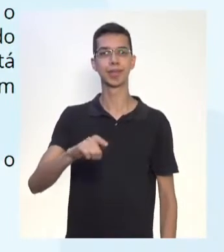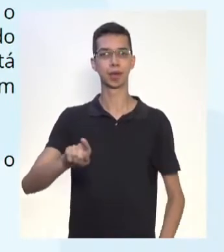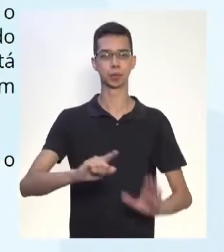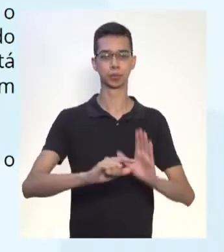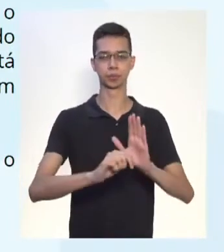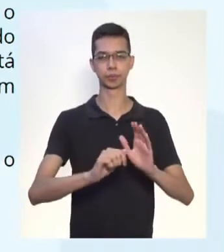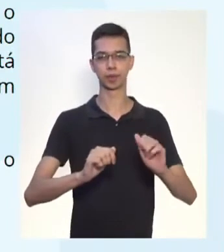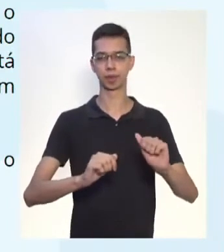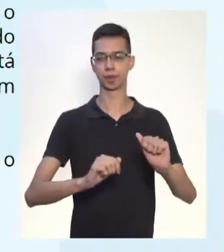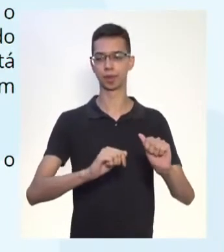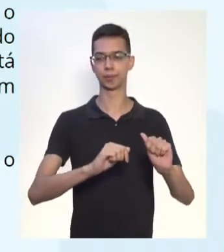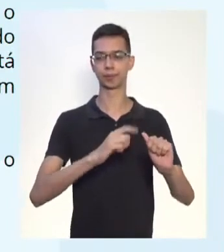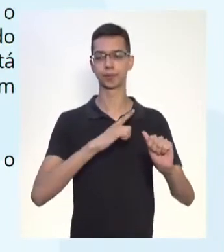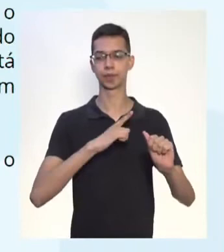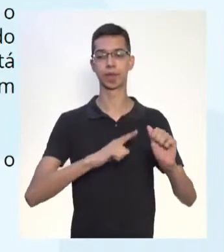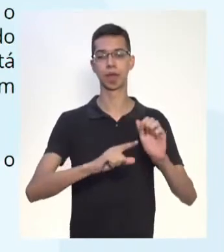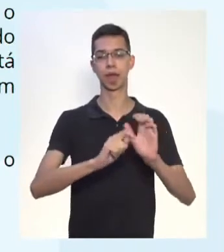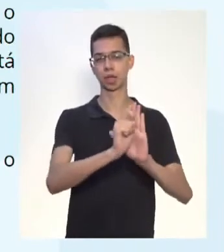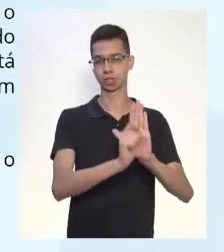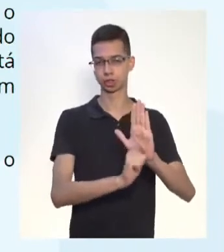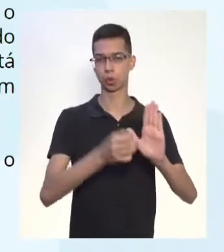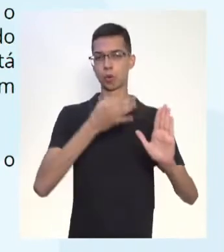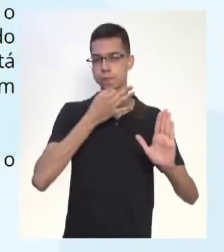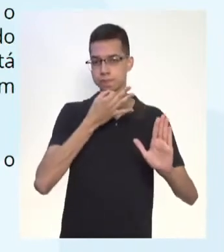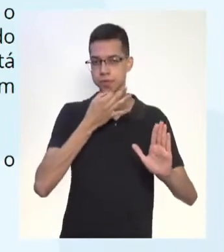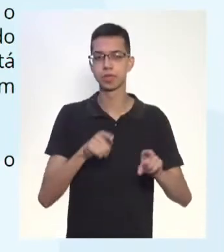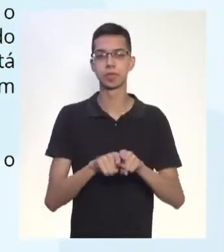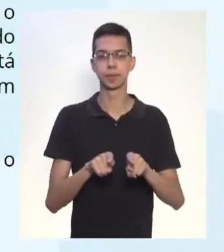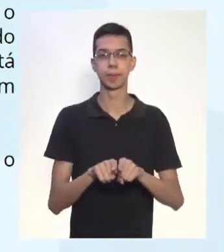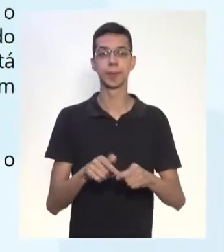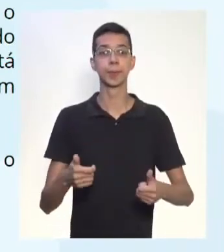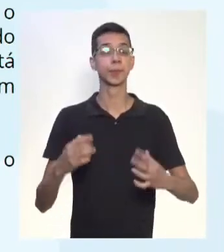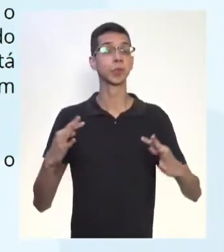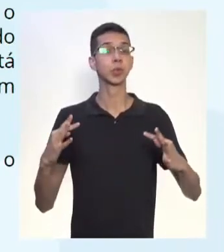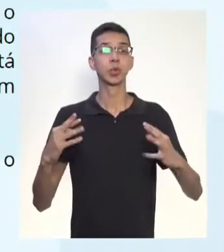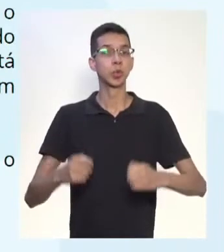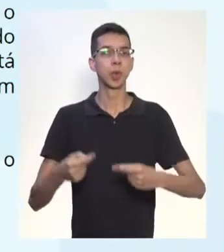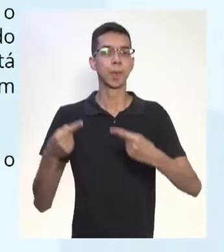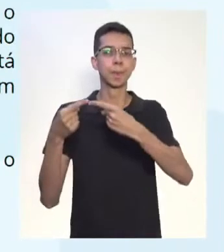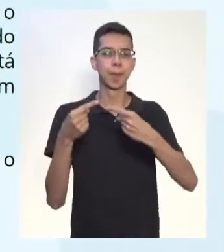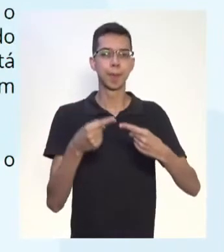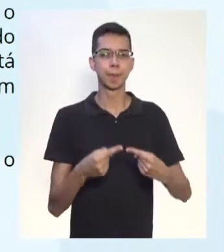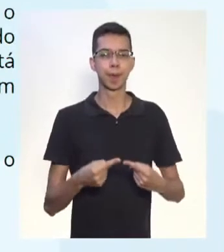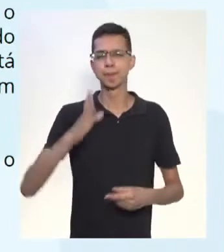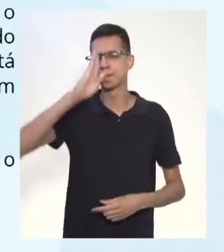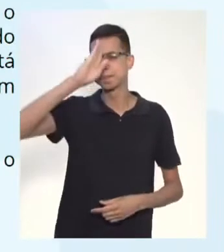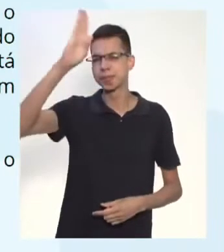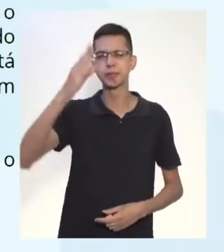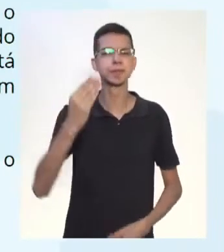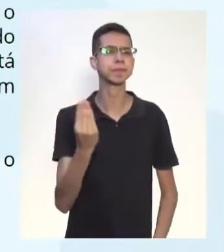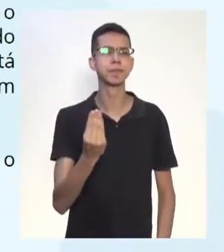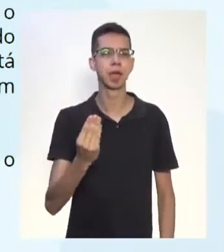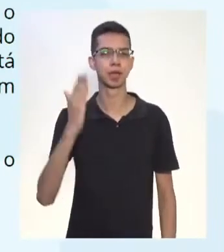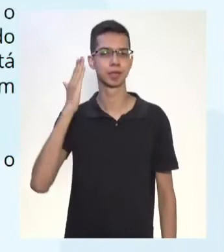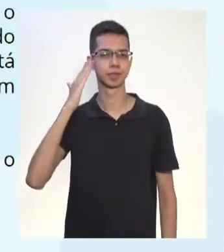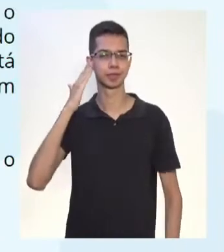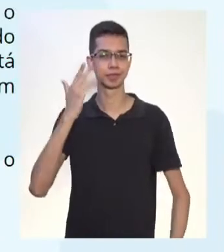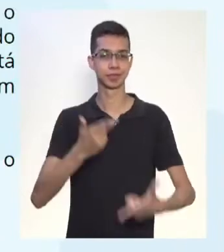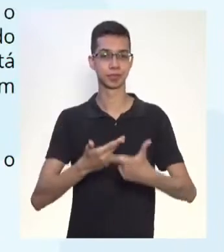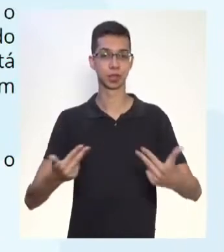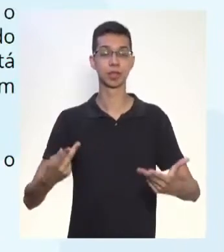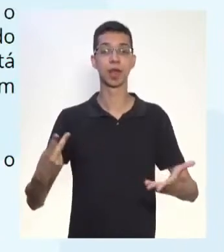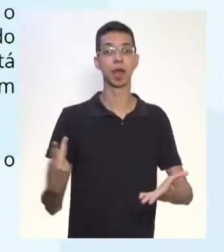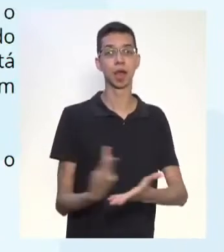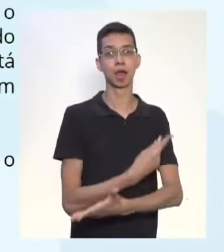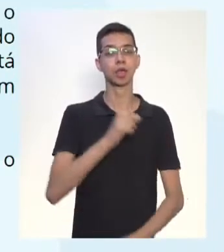etc. Numa geração que se conecta para tudo, tornou-se o caminho ideal para estar a par dos acontecimentos do